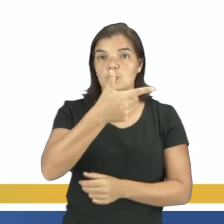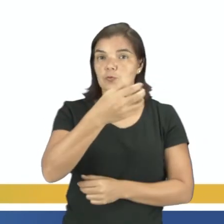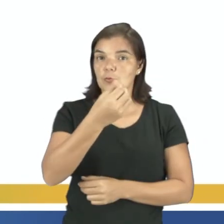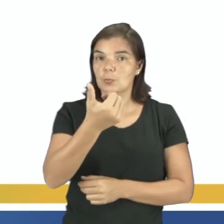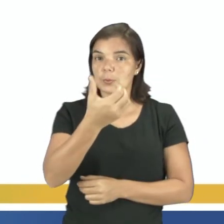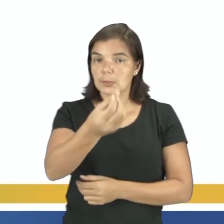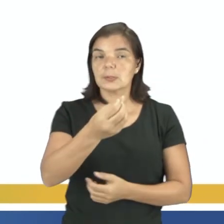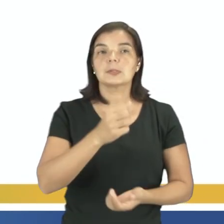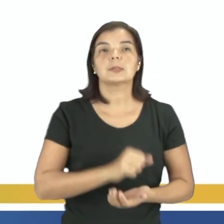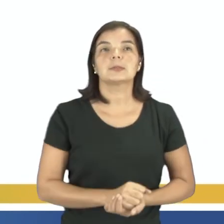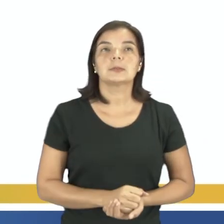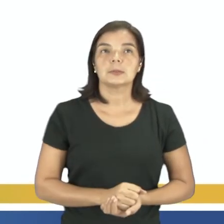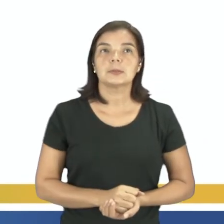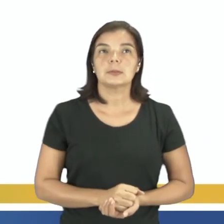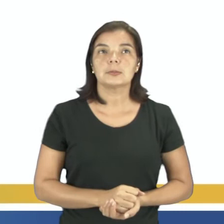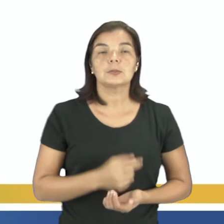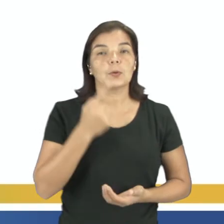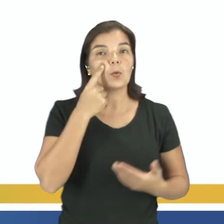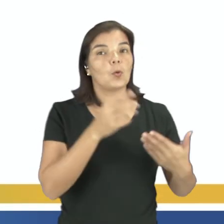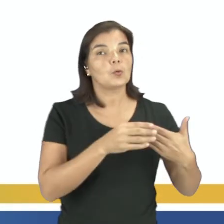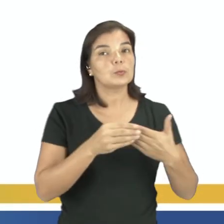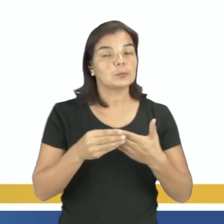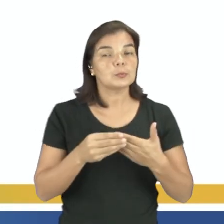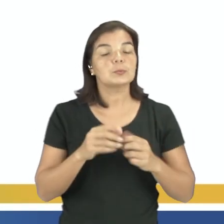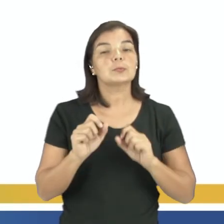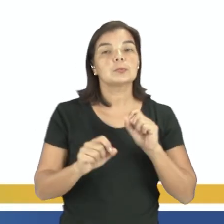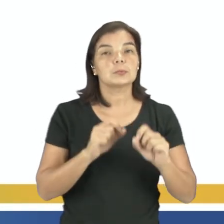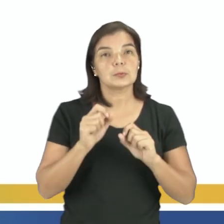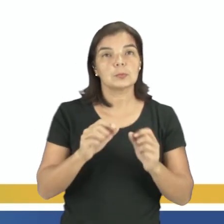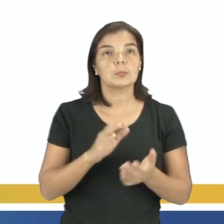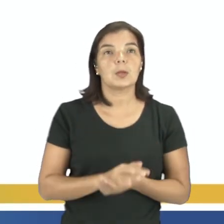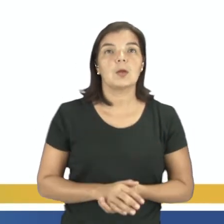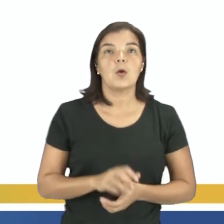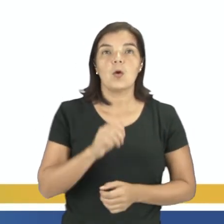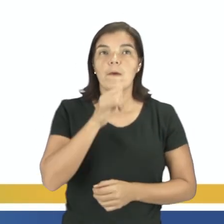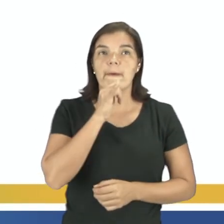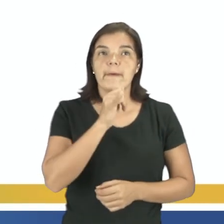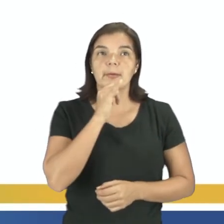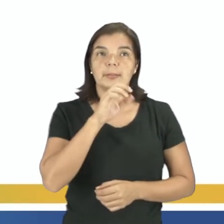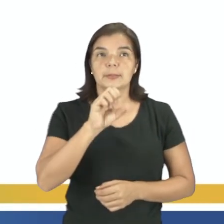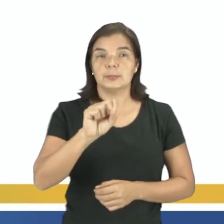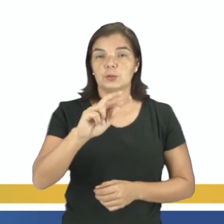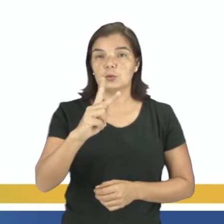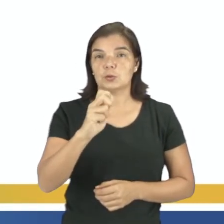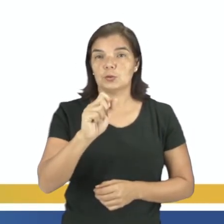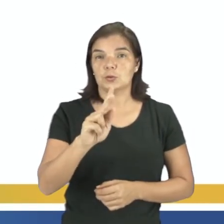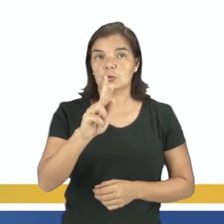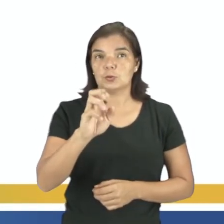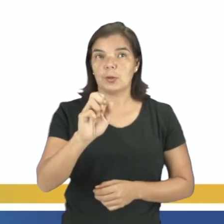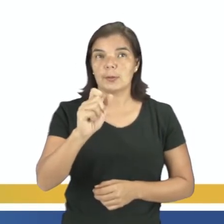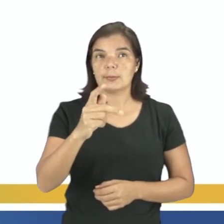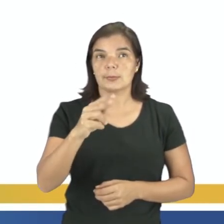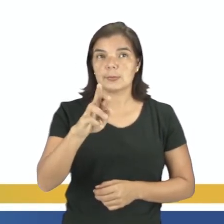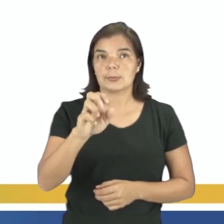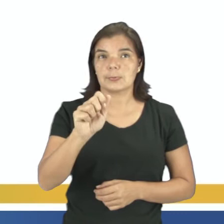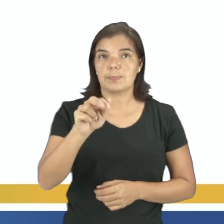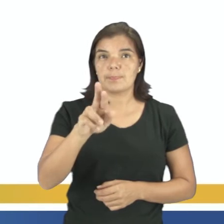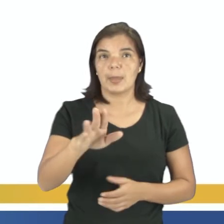Enem de 2016. Ele trouxe um clássico, né, do Shakespeare, ser ou não ser, eis a questão.